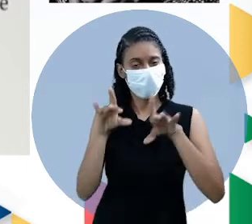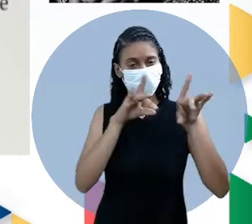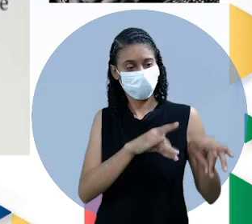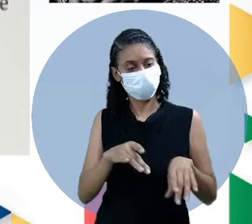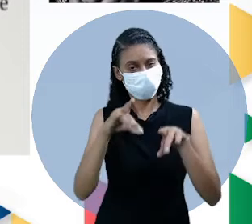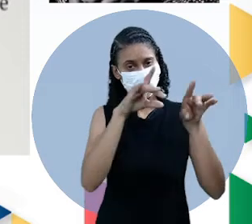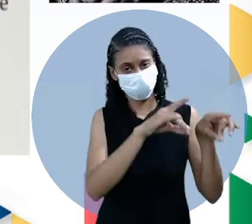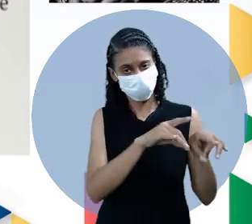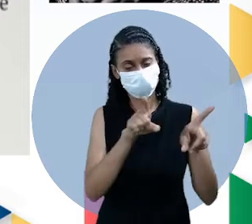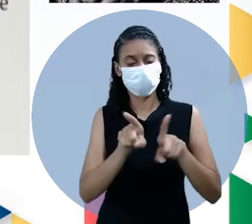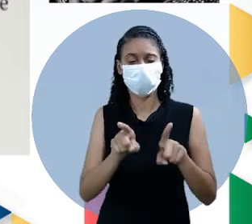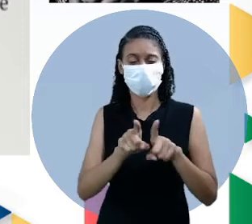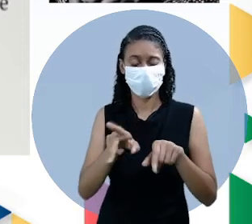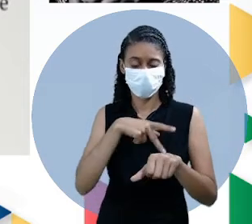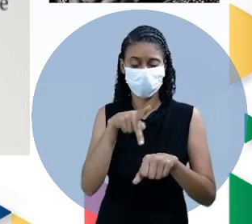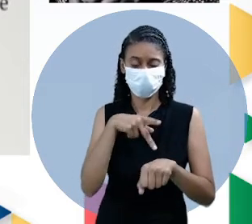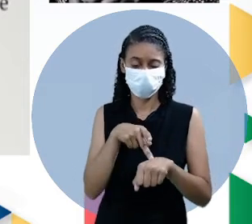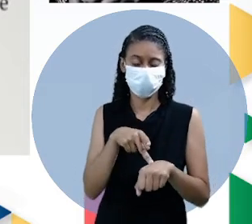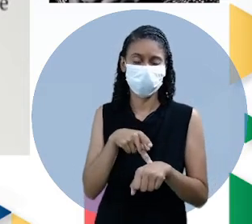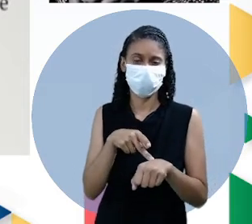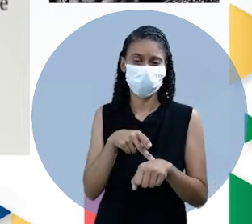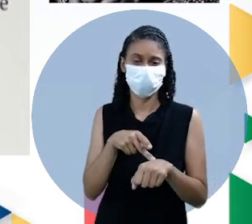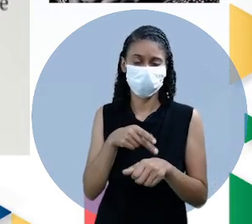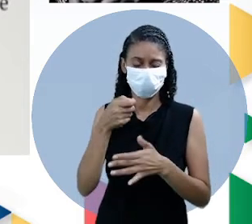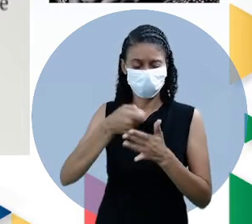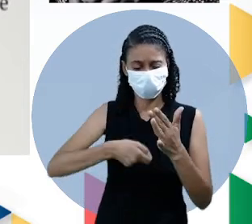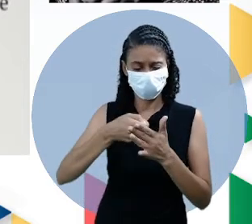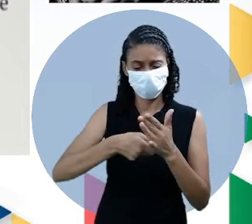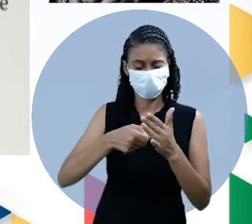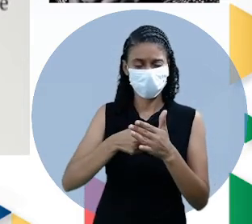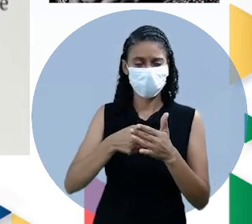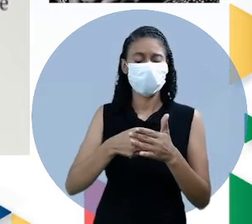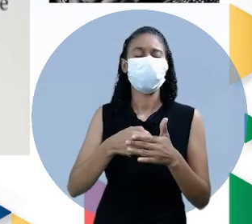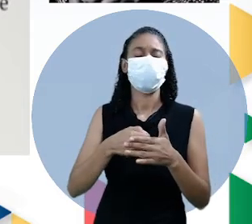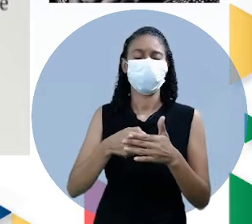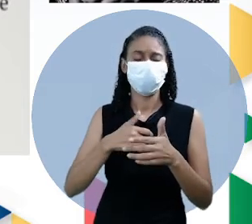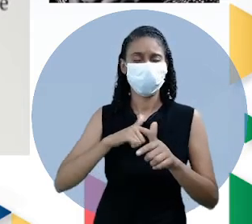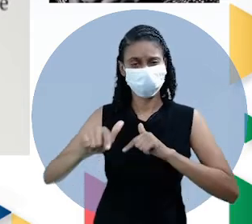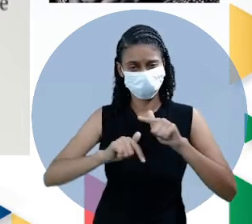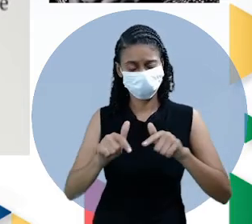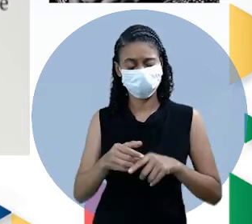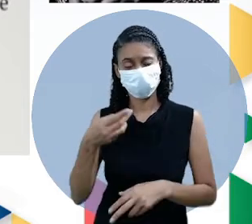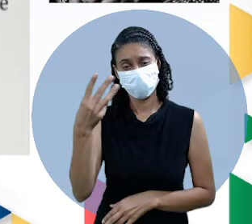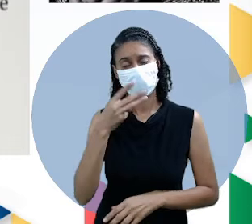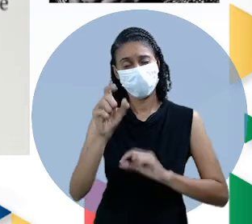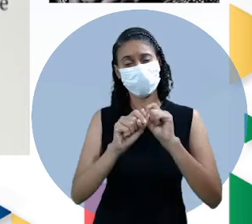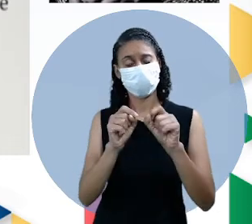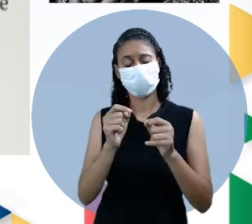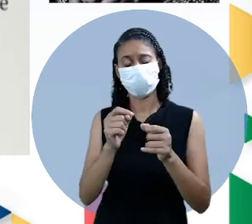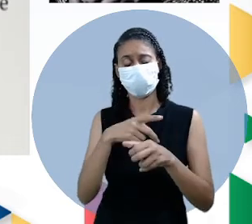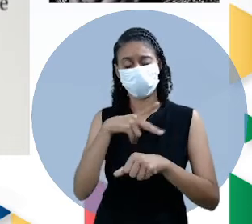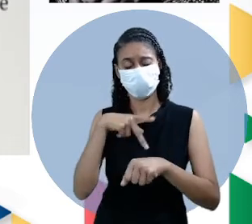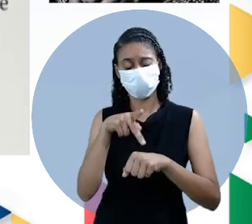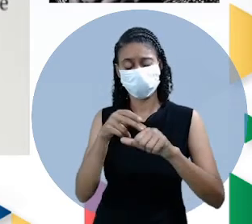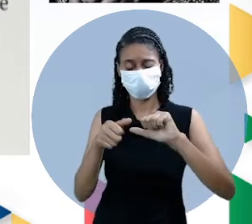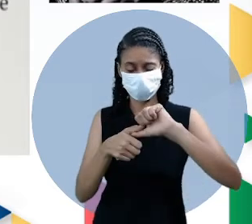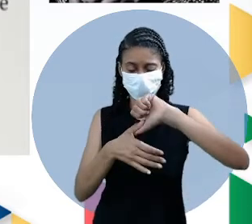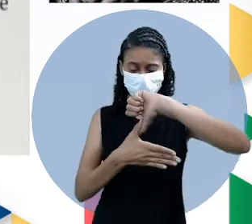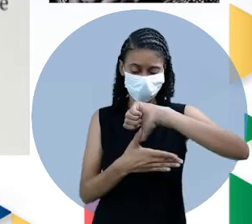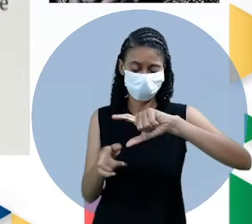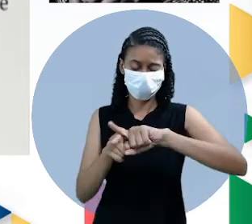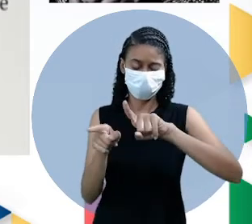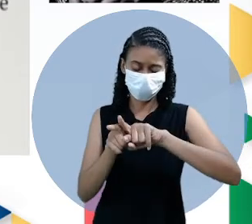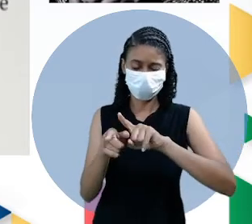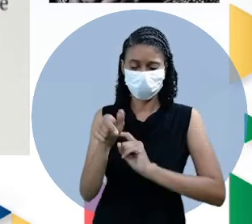o capital para a exploração do trabalho. E a terceira se inicia com os países da América Latina, Ásia e